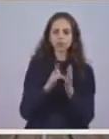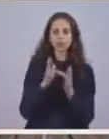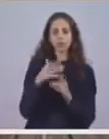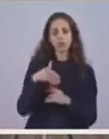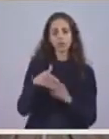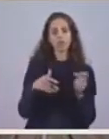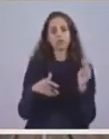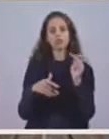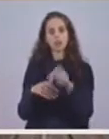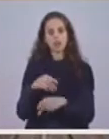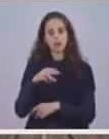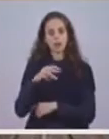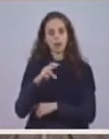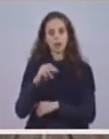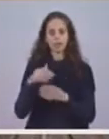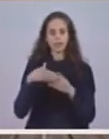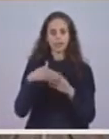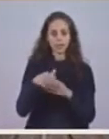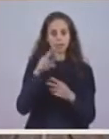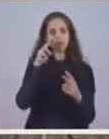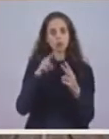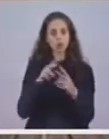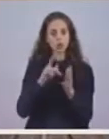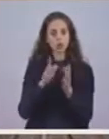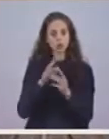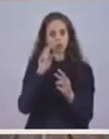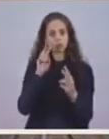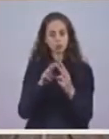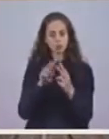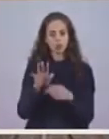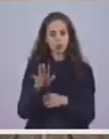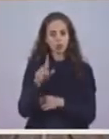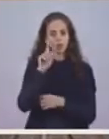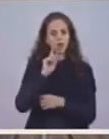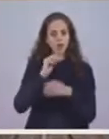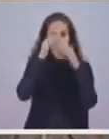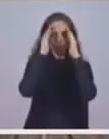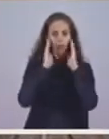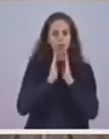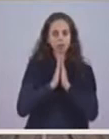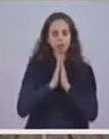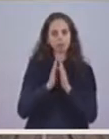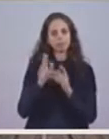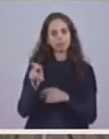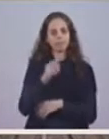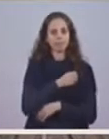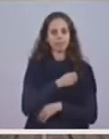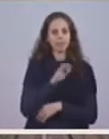chegar, Marta saiu ao seu encontro, enquanto Maria ficou sentada em